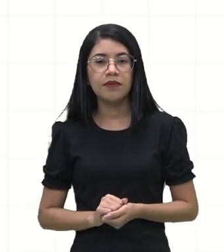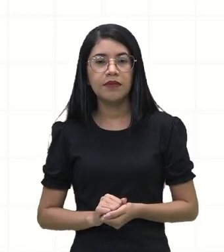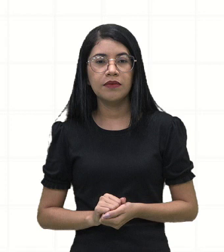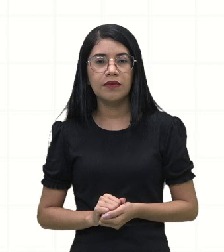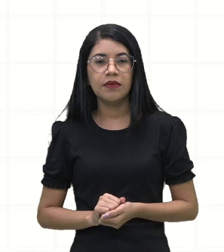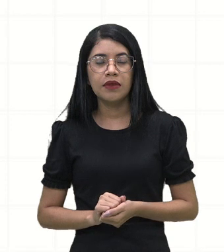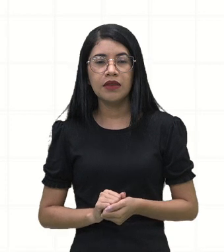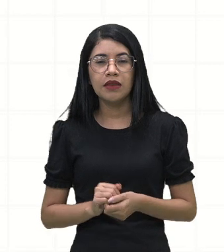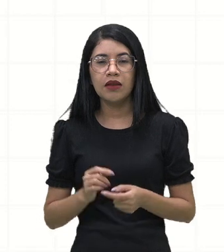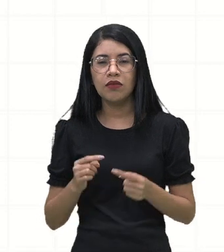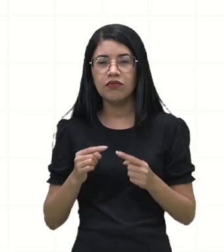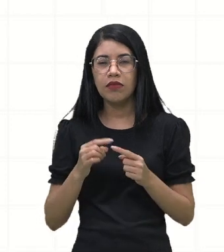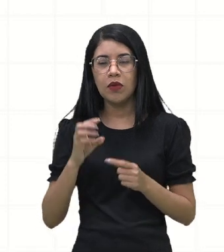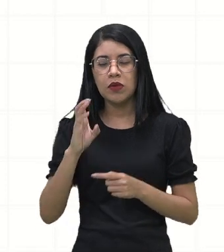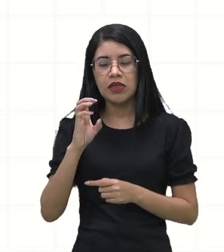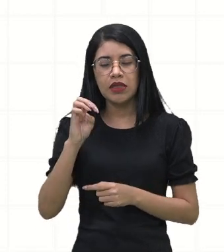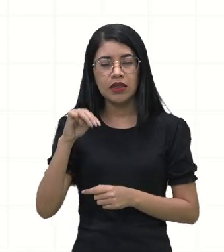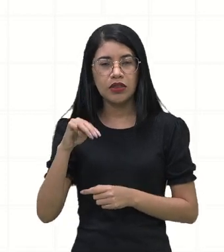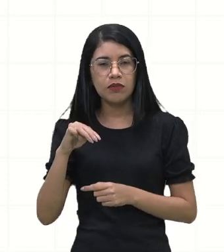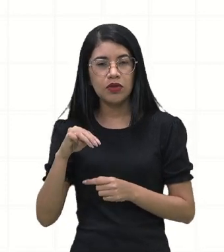em centímetros, e era do